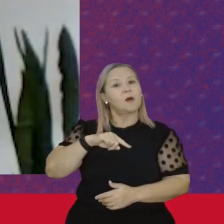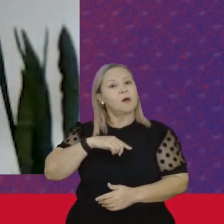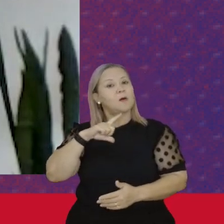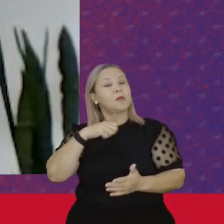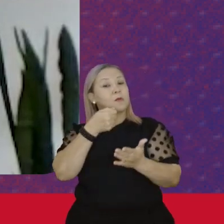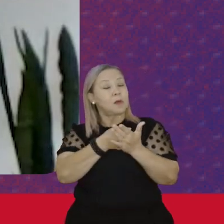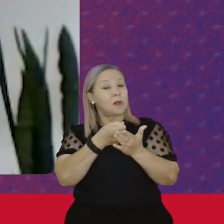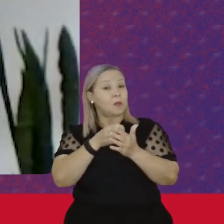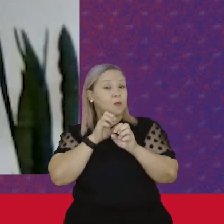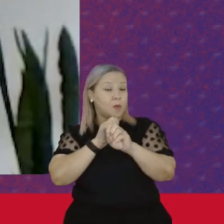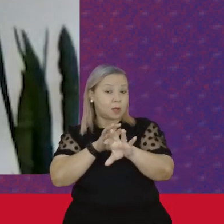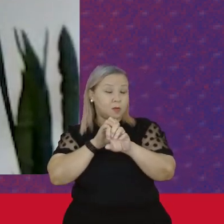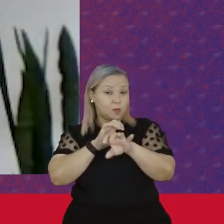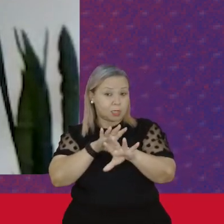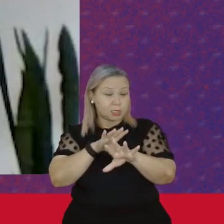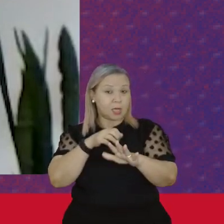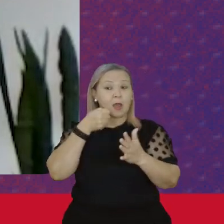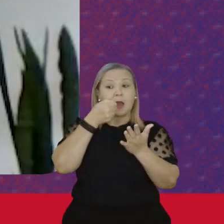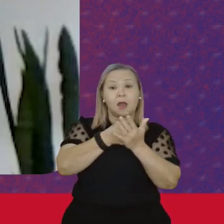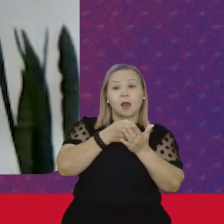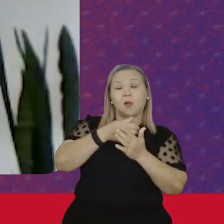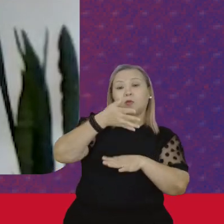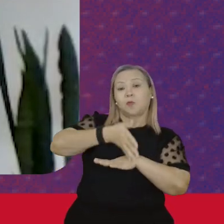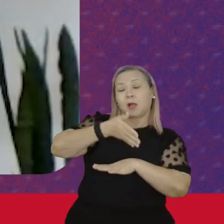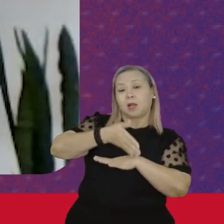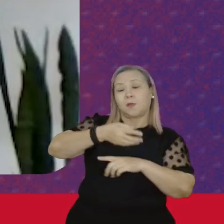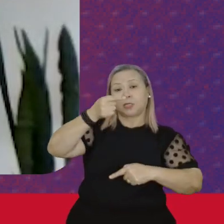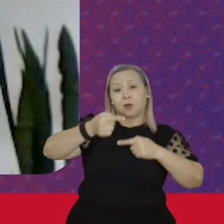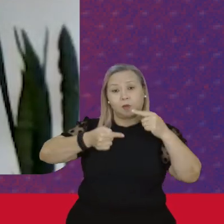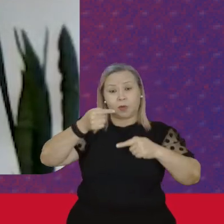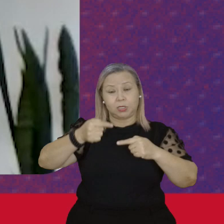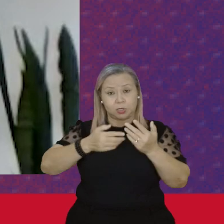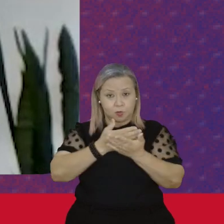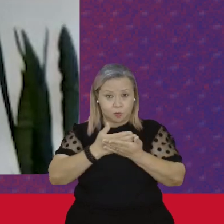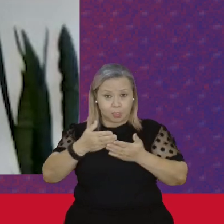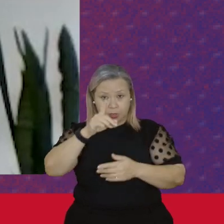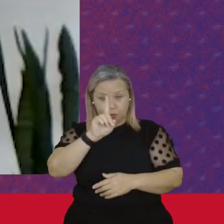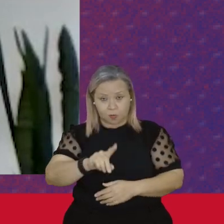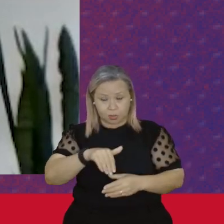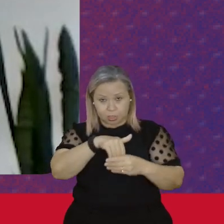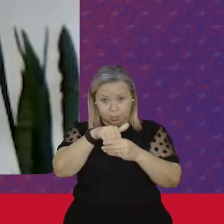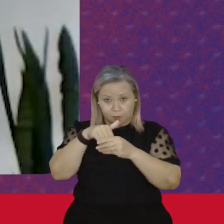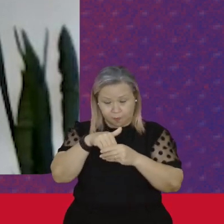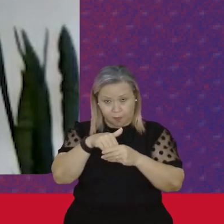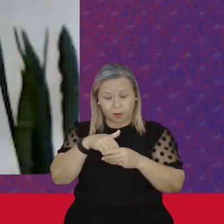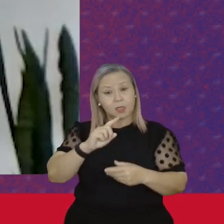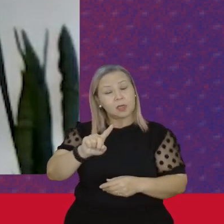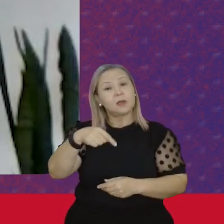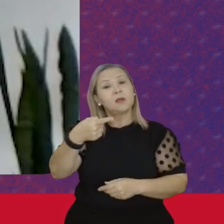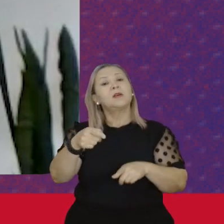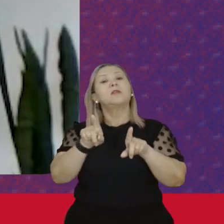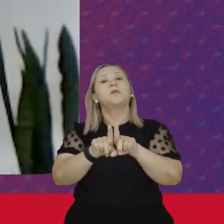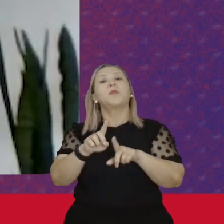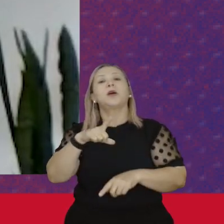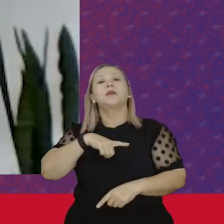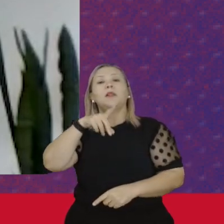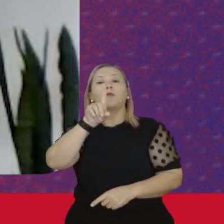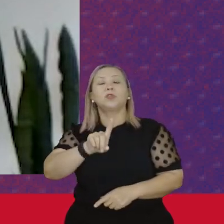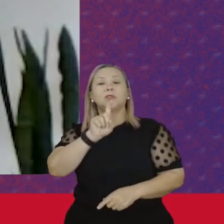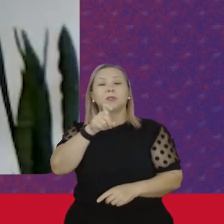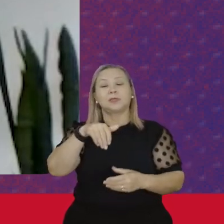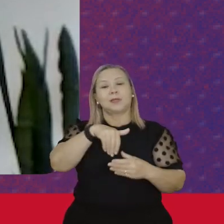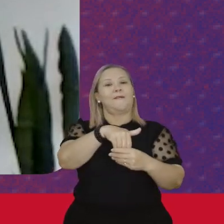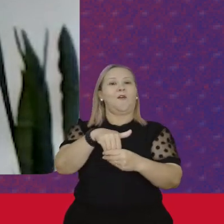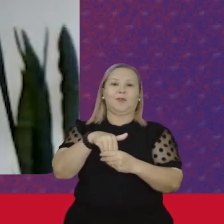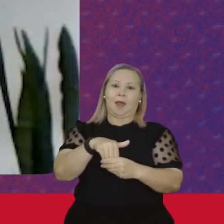pela educação, a luta pela participação política, que começa com o direito ao voto, mas também pelo direito de ser votada,